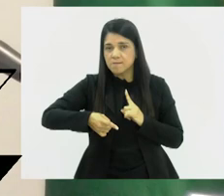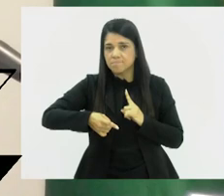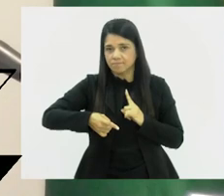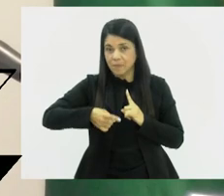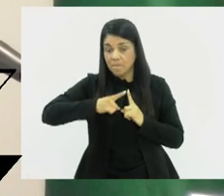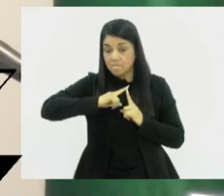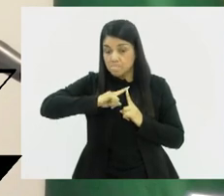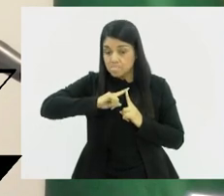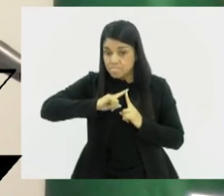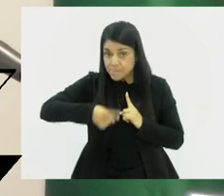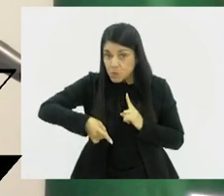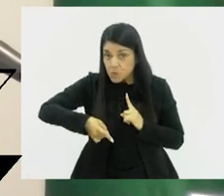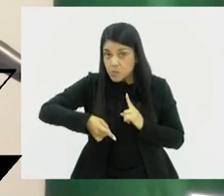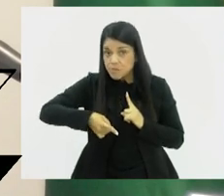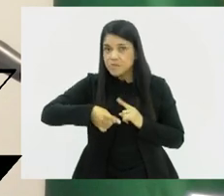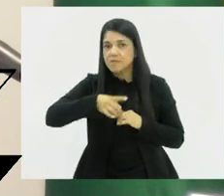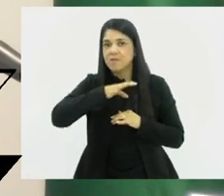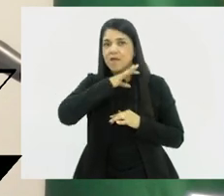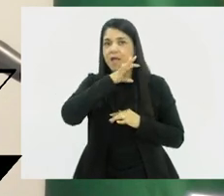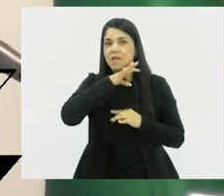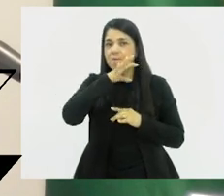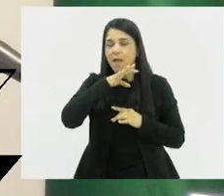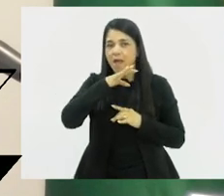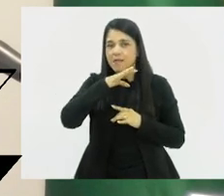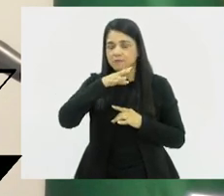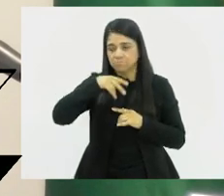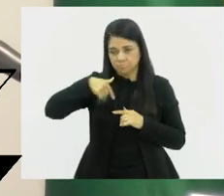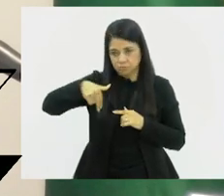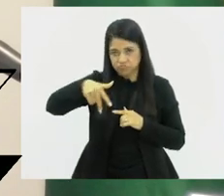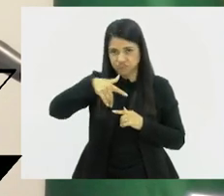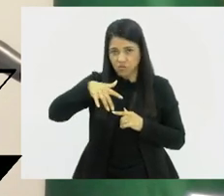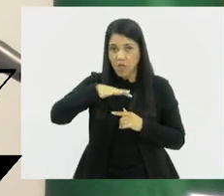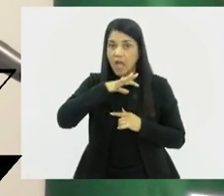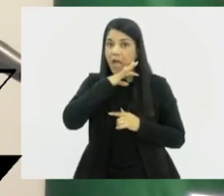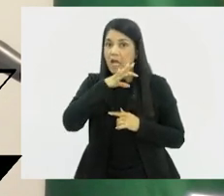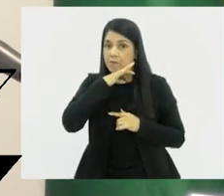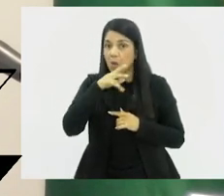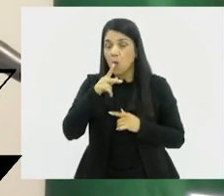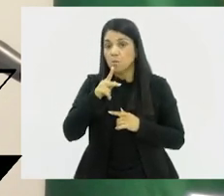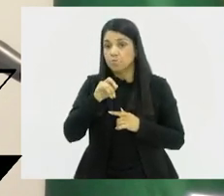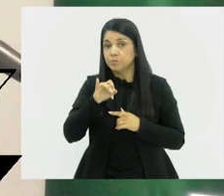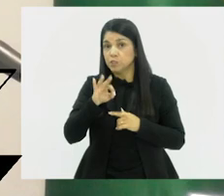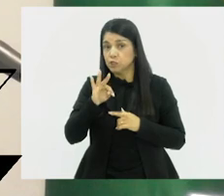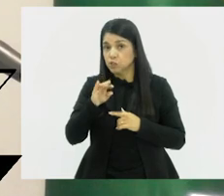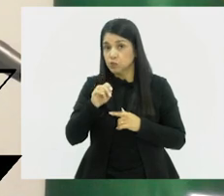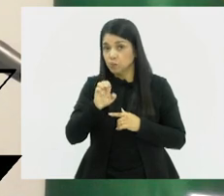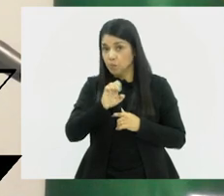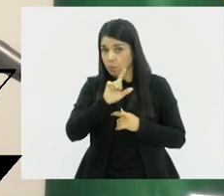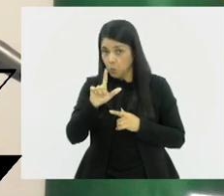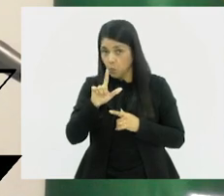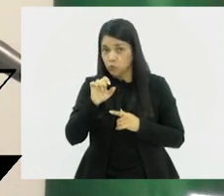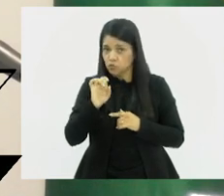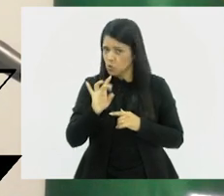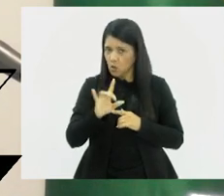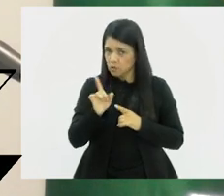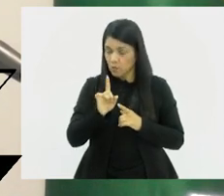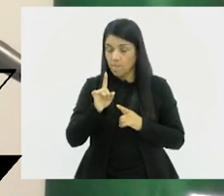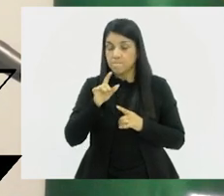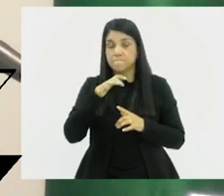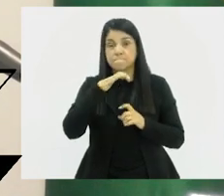desses animais em praças, animais ferozes, não fala de pitbull, inclusive pitbull está incluído na lei. Isso. Em